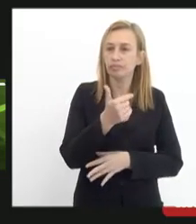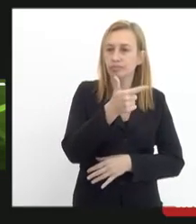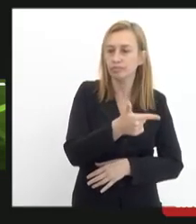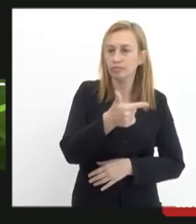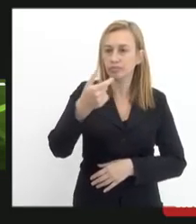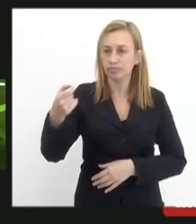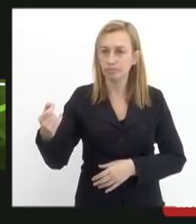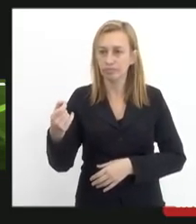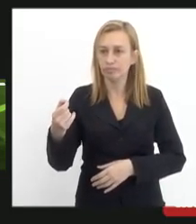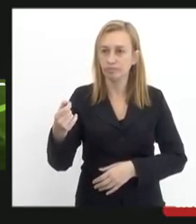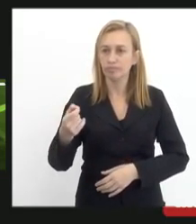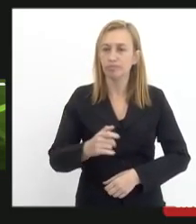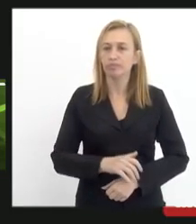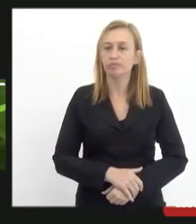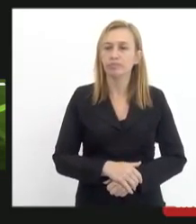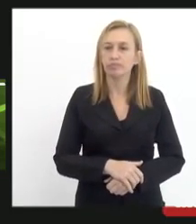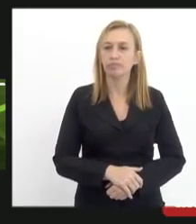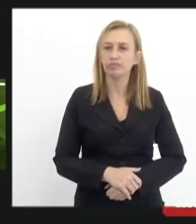concentrando